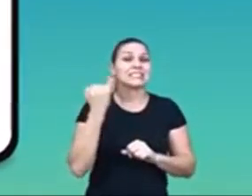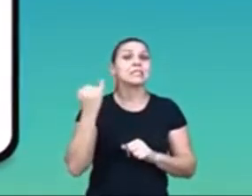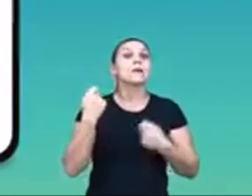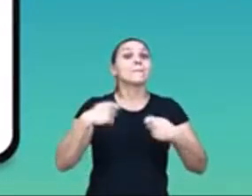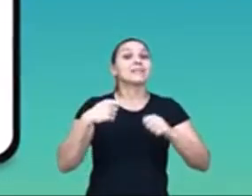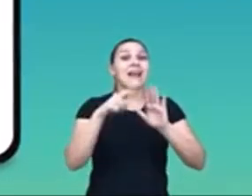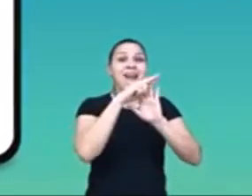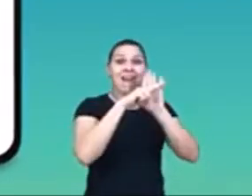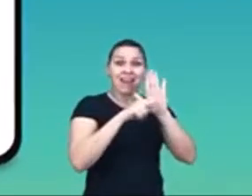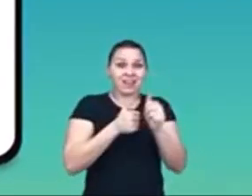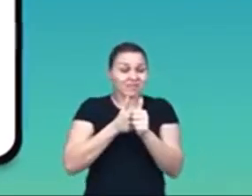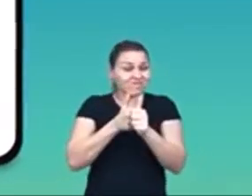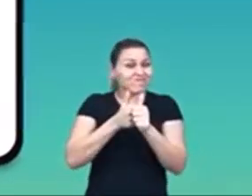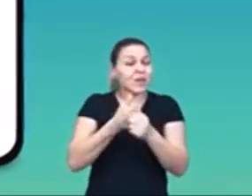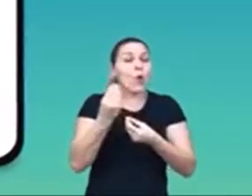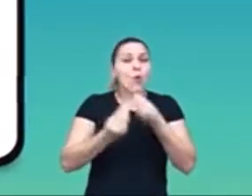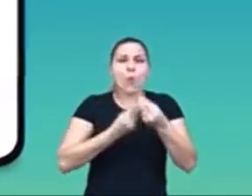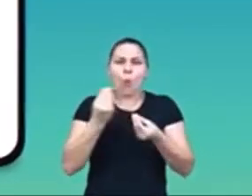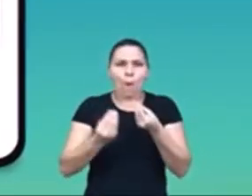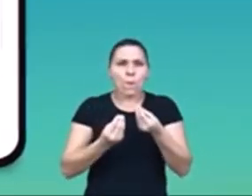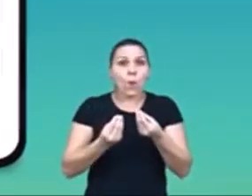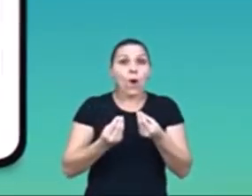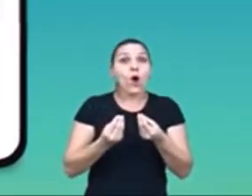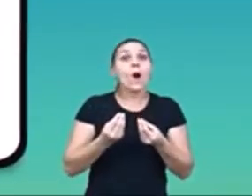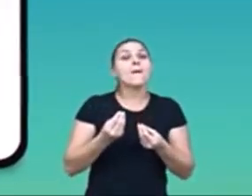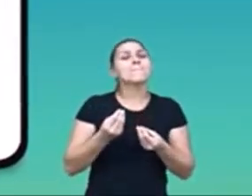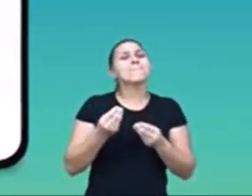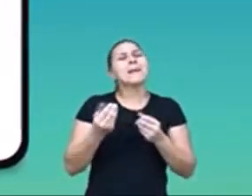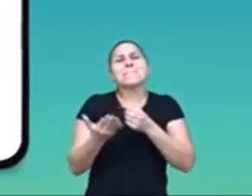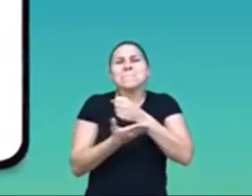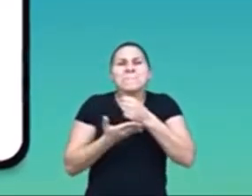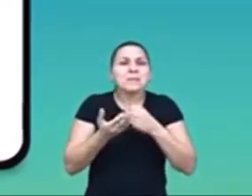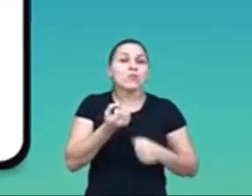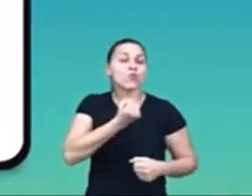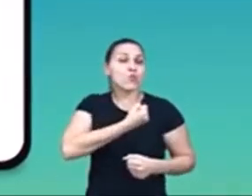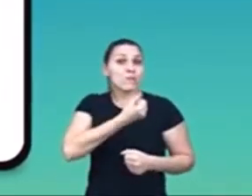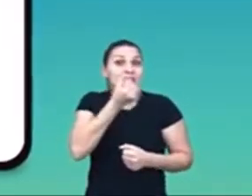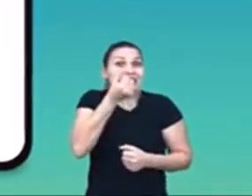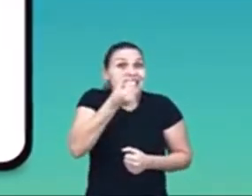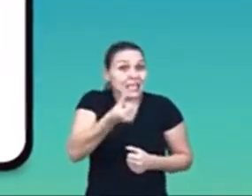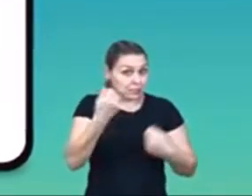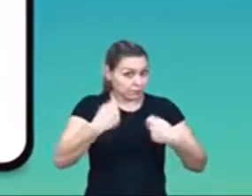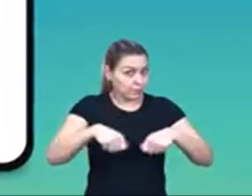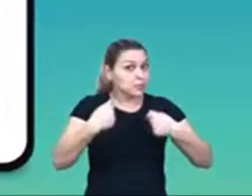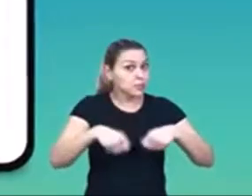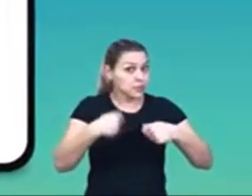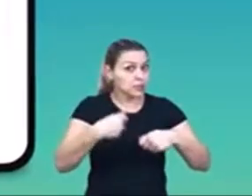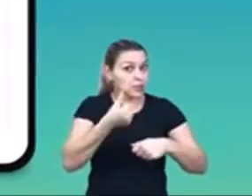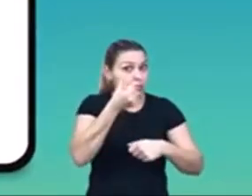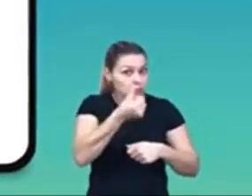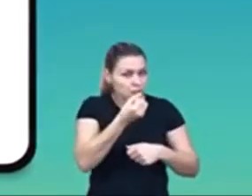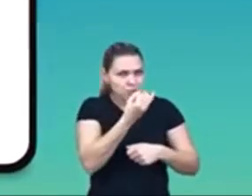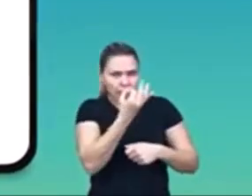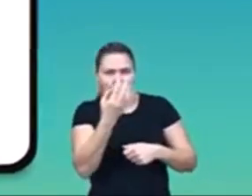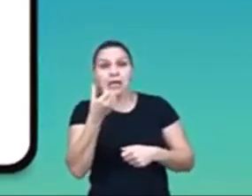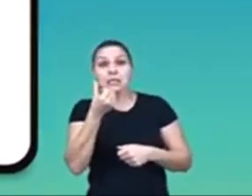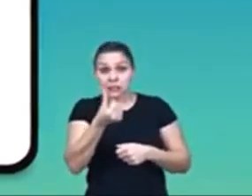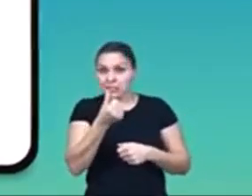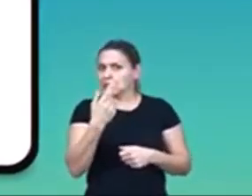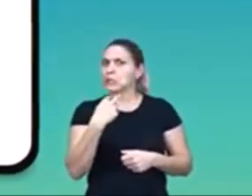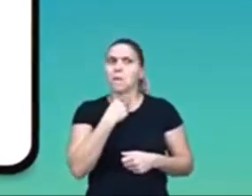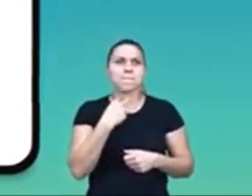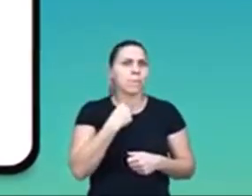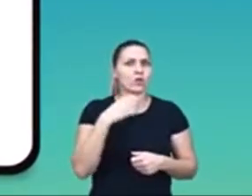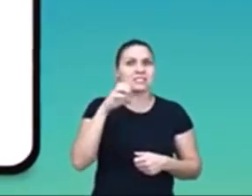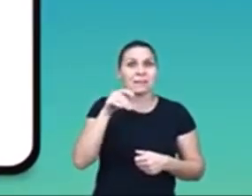com algumas regras, como ela deve ter pelo menos 6 números. Não pode ser igual ao seu CPF, nem